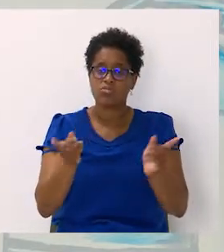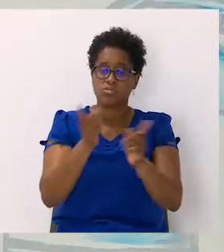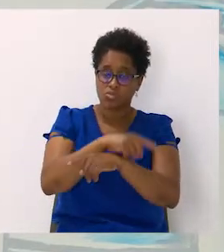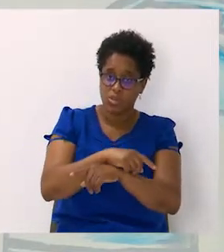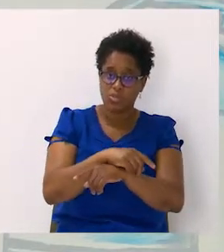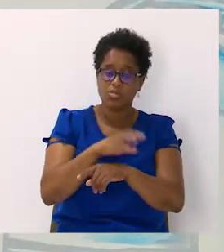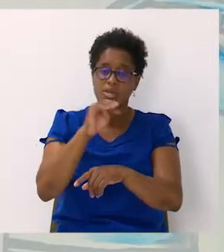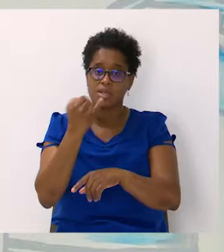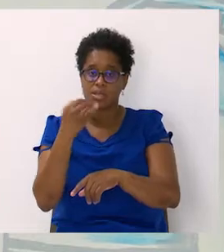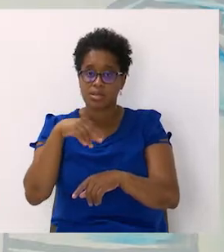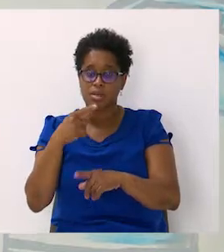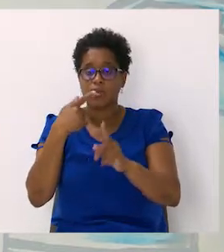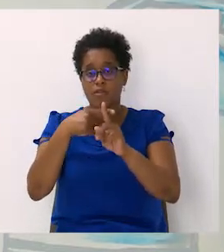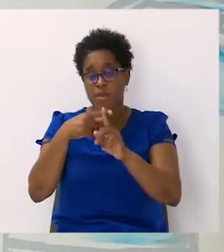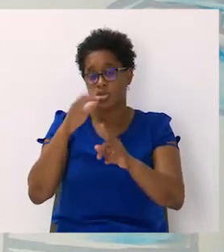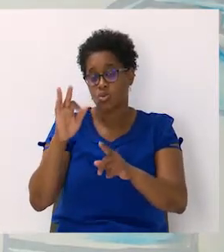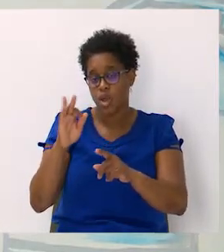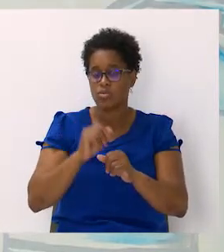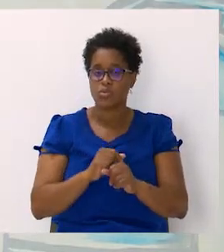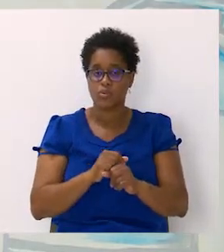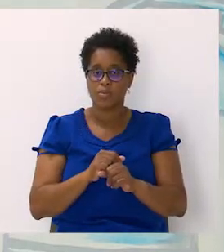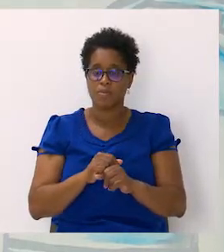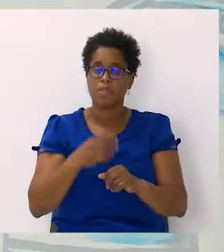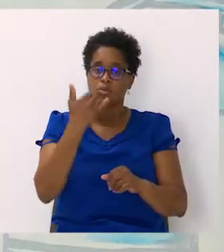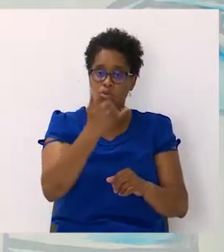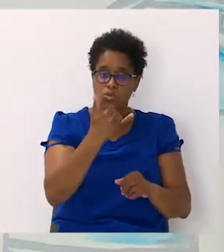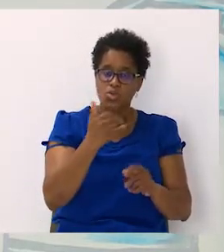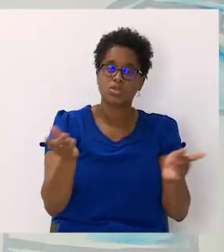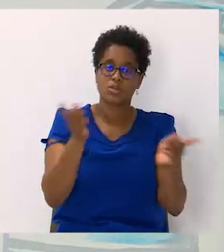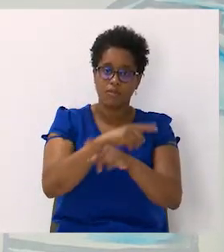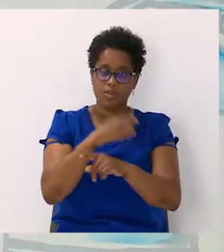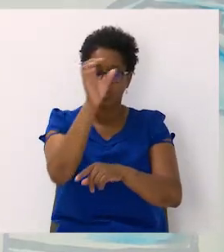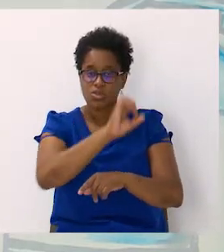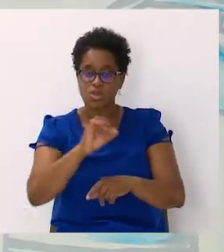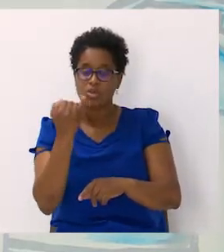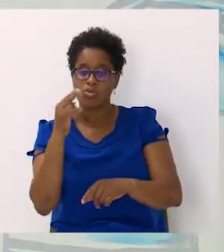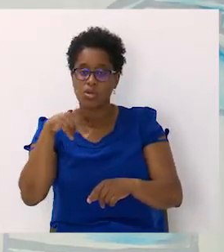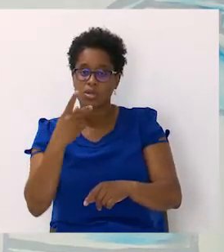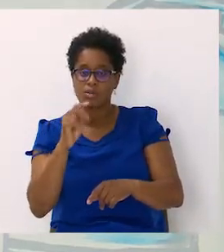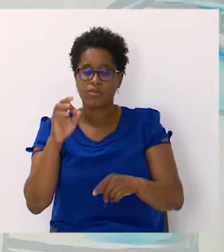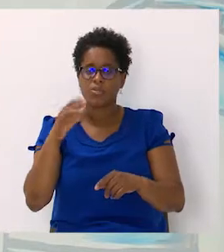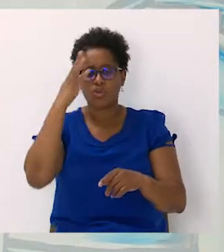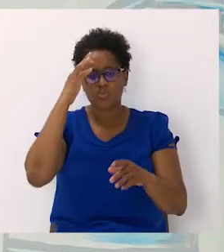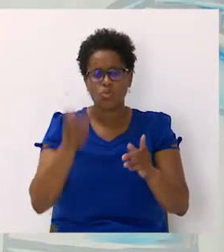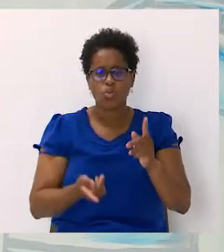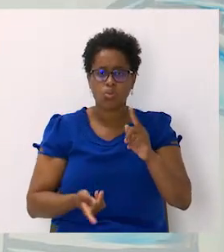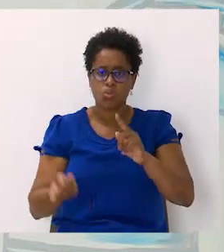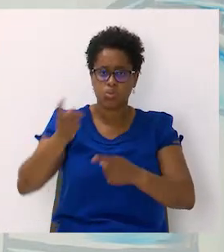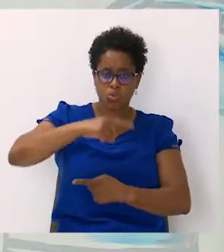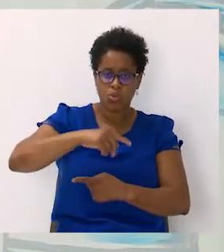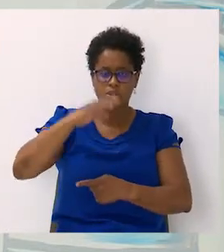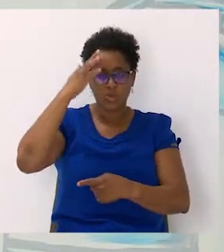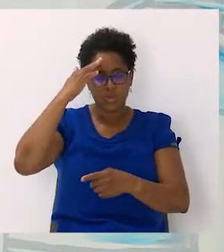pelo seu simétrico, que é mais 4. O 2 inverte-se pelo seu inverso. Qual é o denominador de 2?